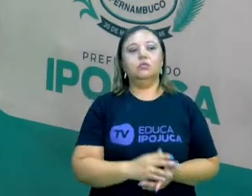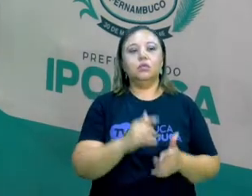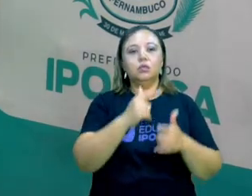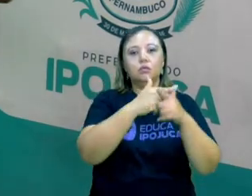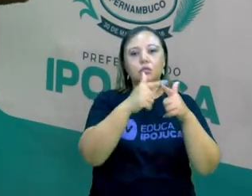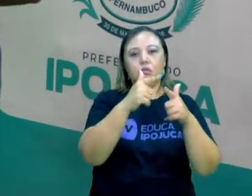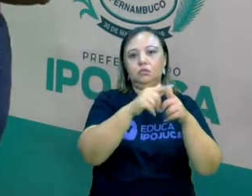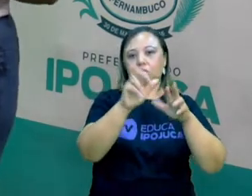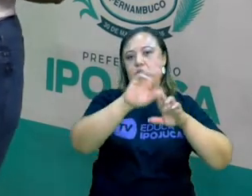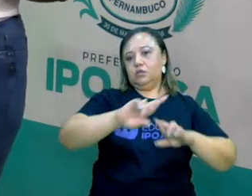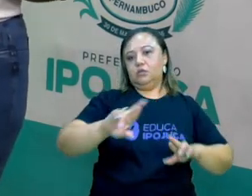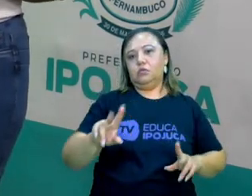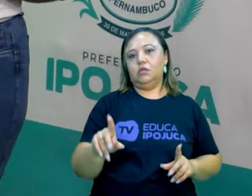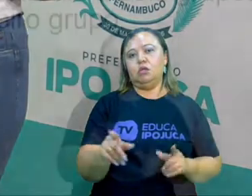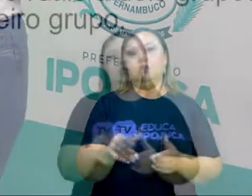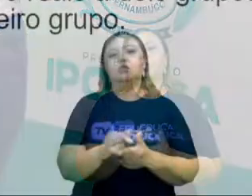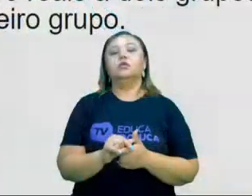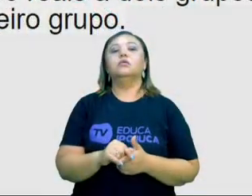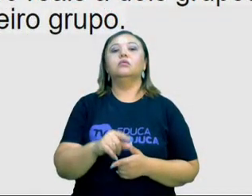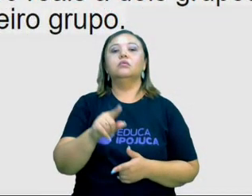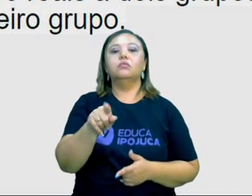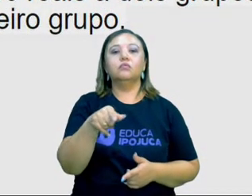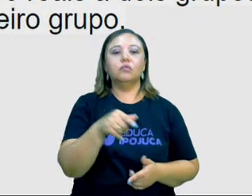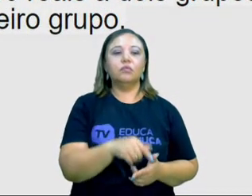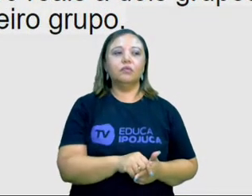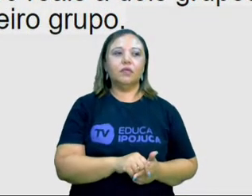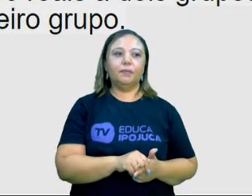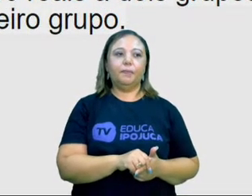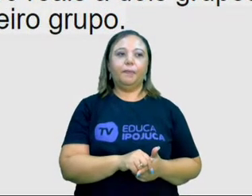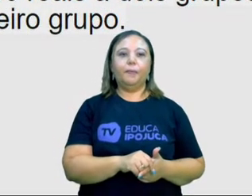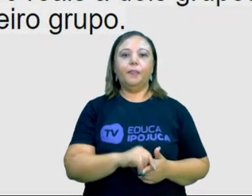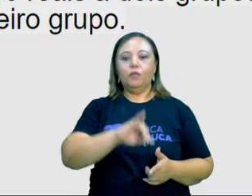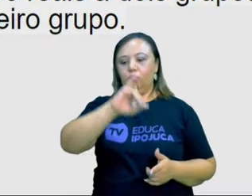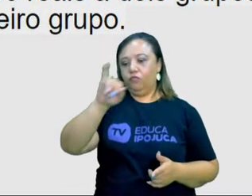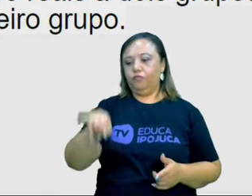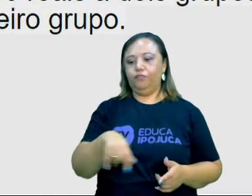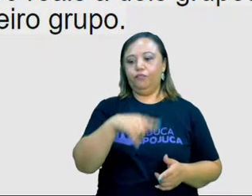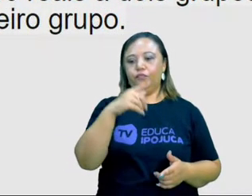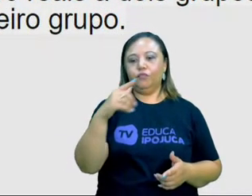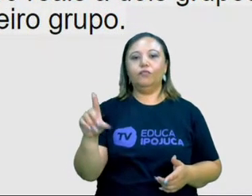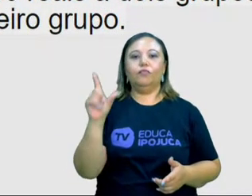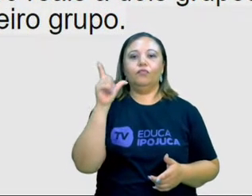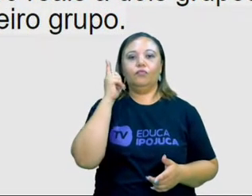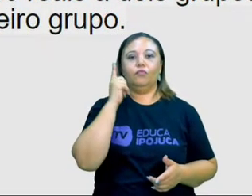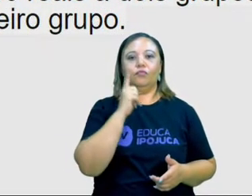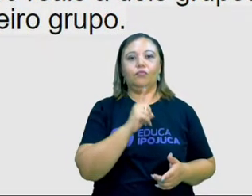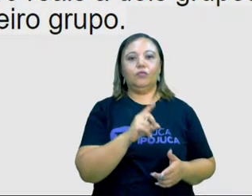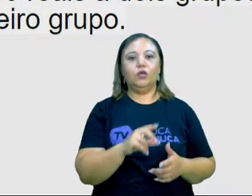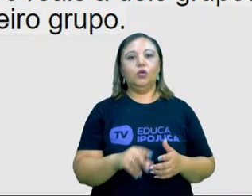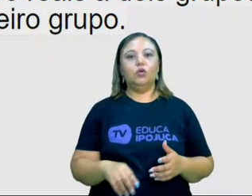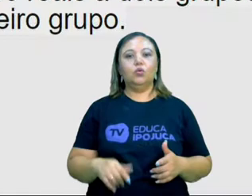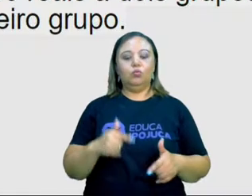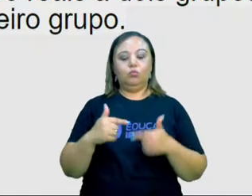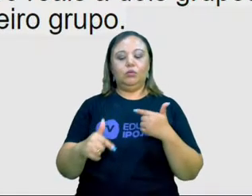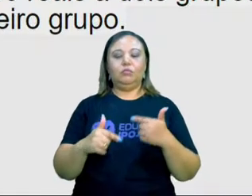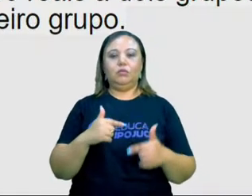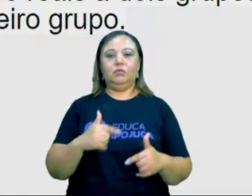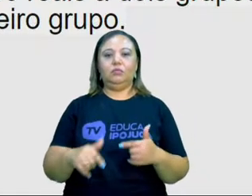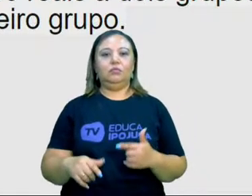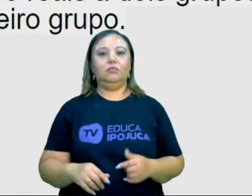Divisão, diferentes estratégias. Vamos ver aqui. João, ele ganhou um trabalho